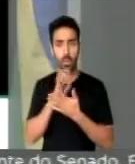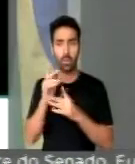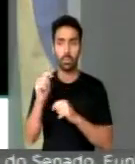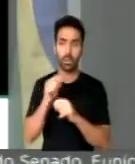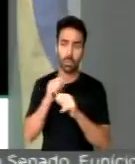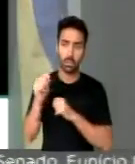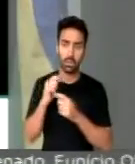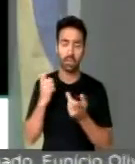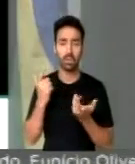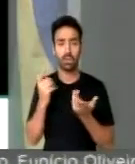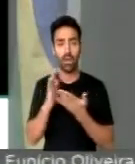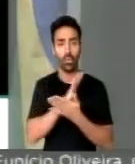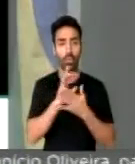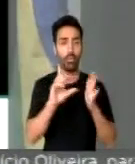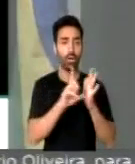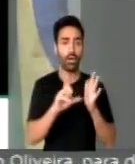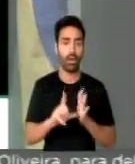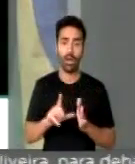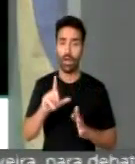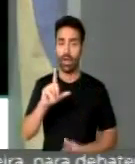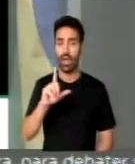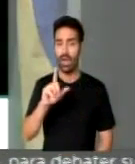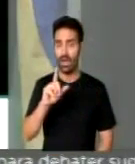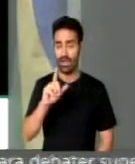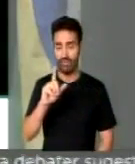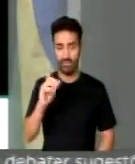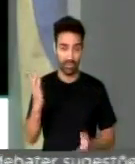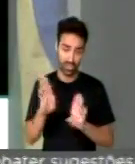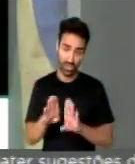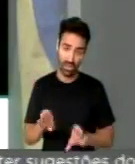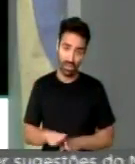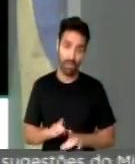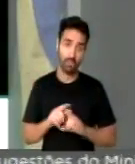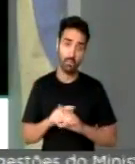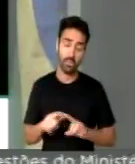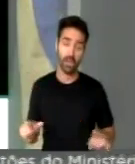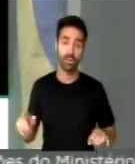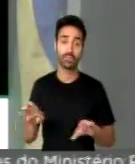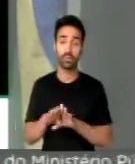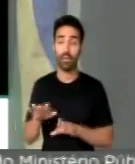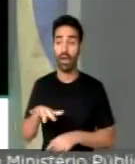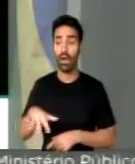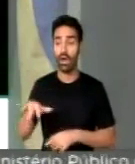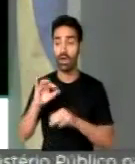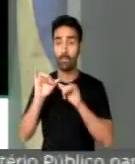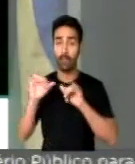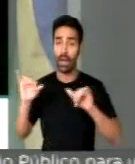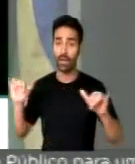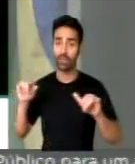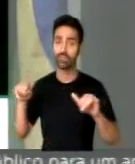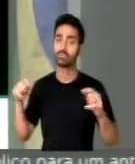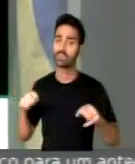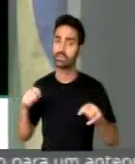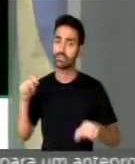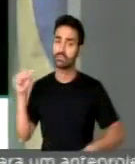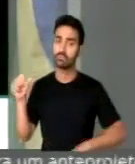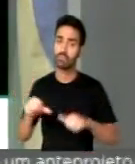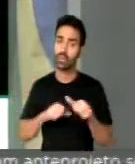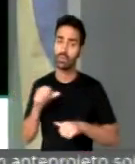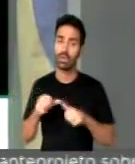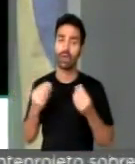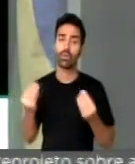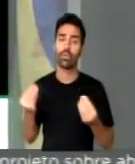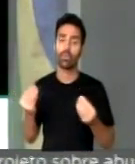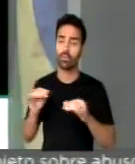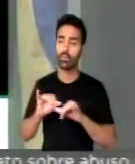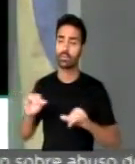talvez algumas agências possam ser fechadas. Eu peço que na parte de marketing também possa rever a questão da publicidade